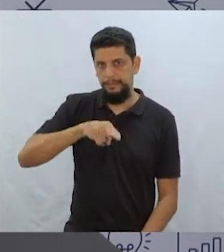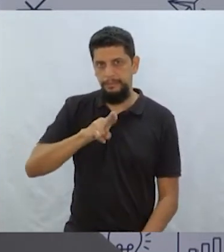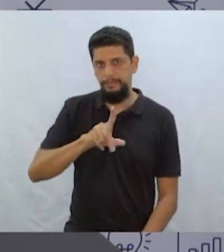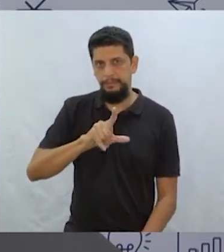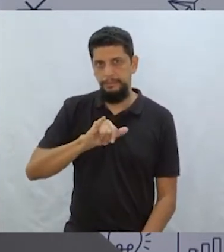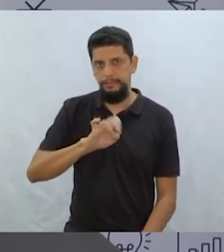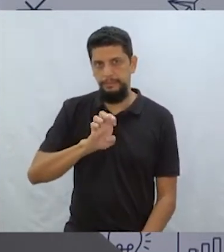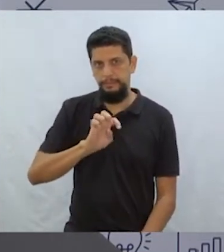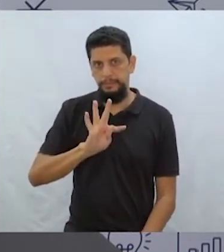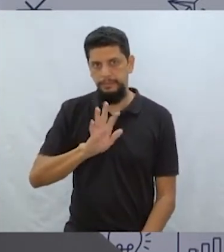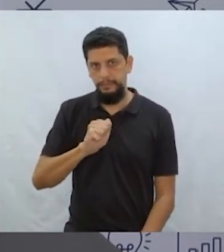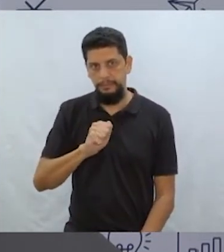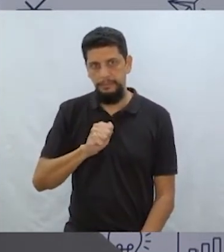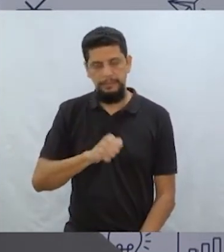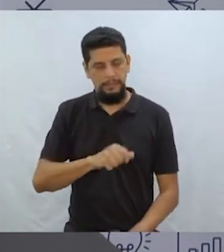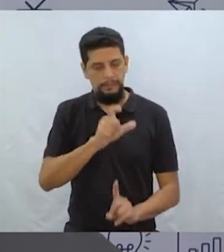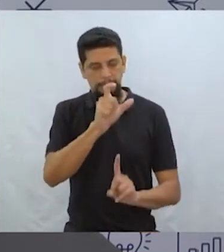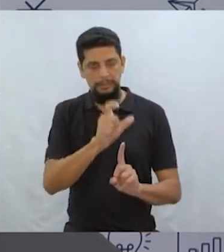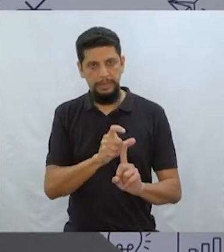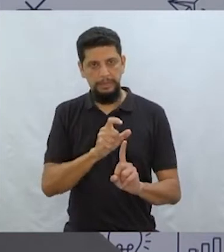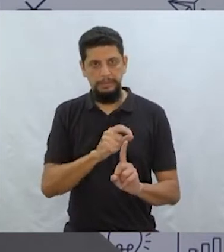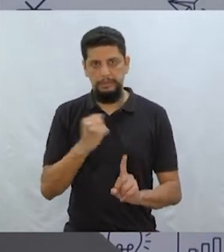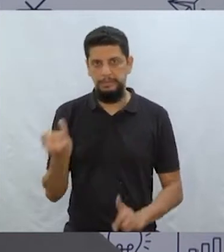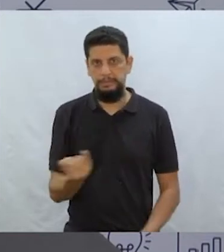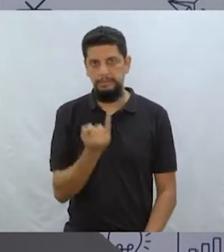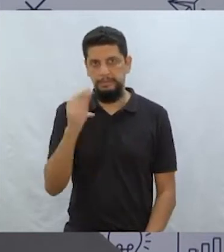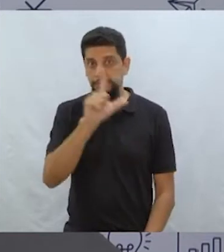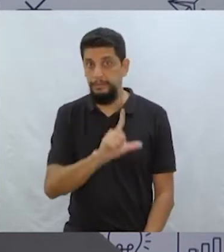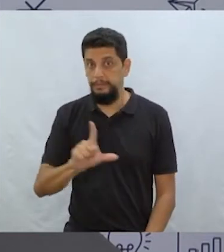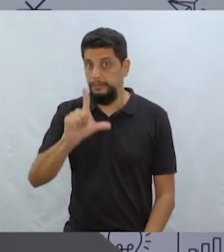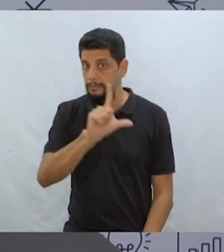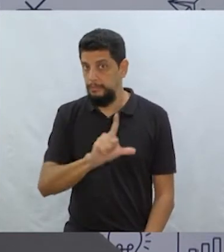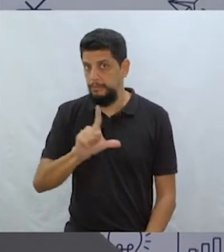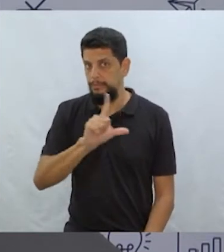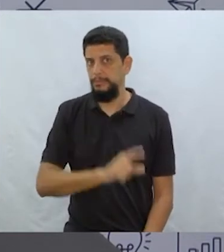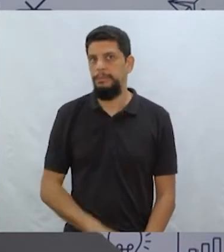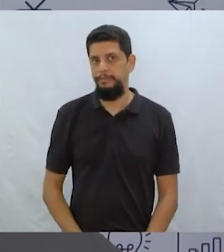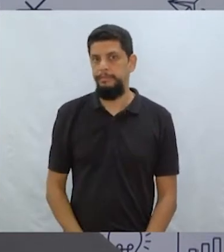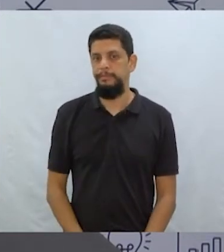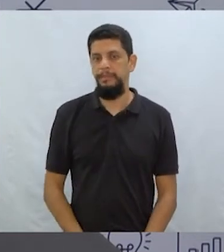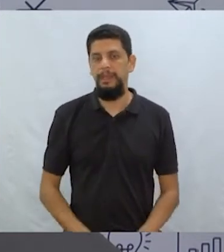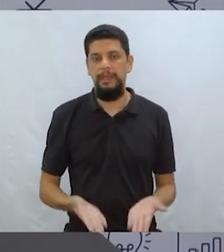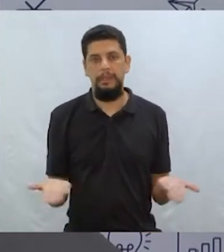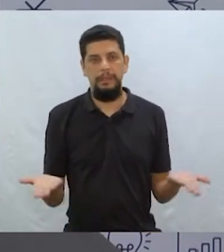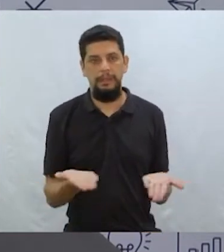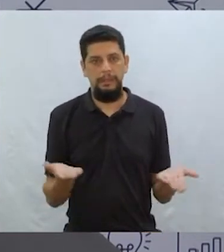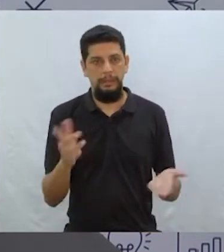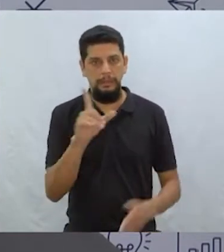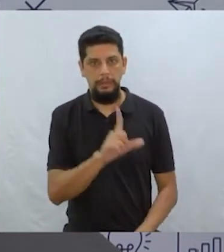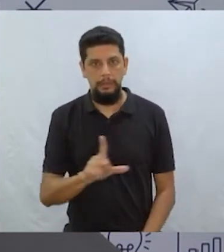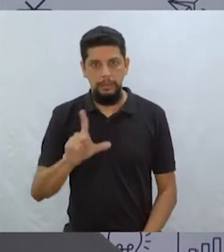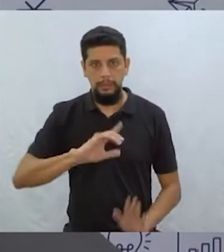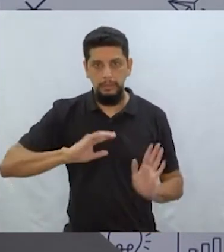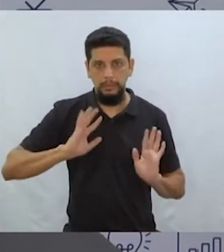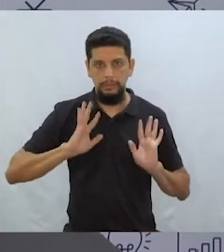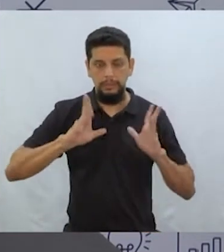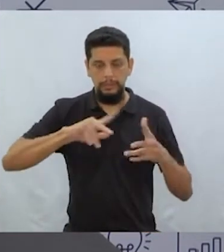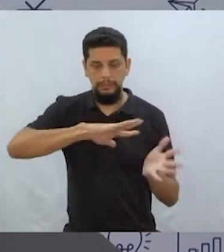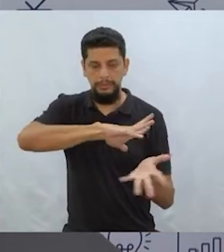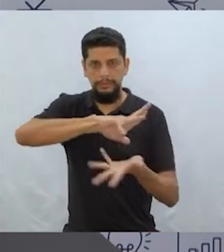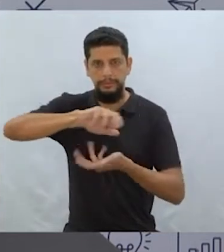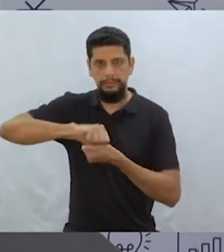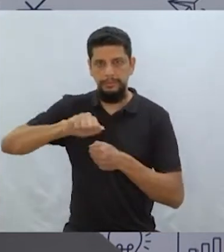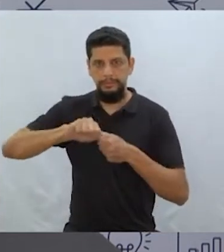Julieta essa personagem importantíssima para literatura Mundial não somente literatura brasileira para literatura